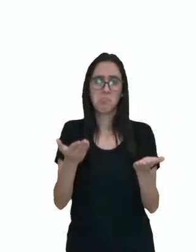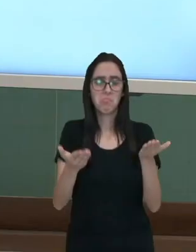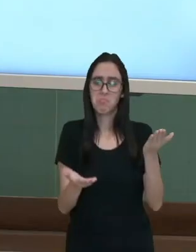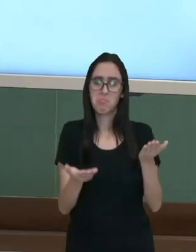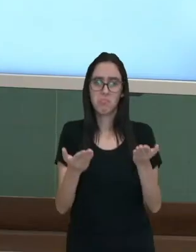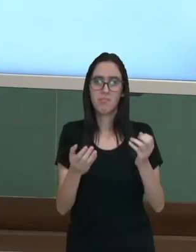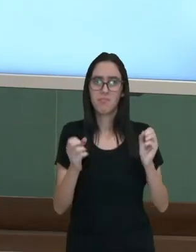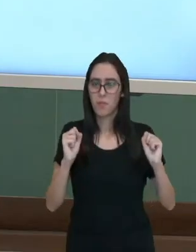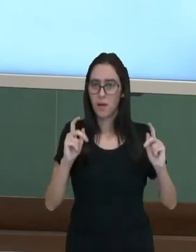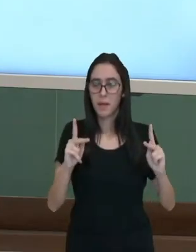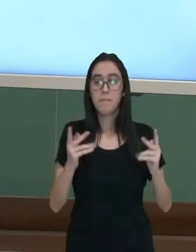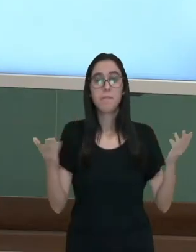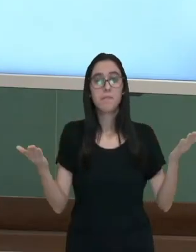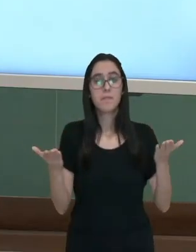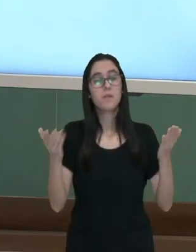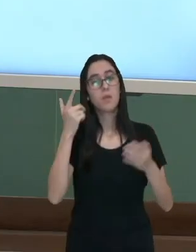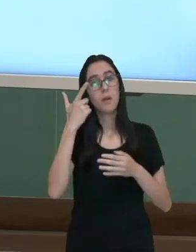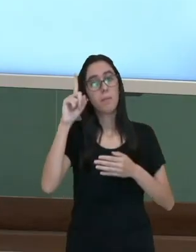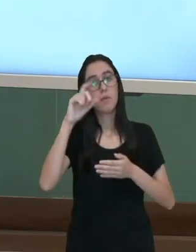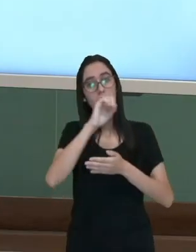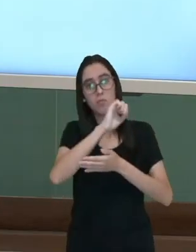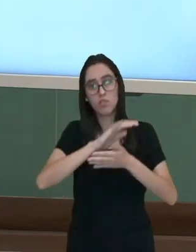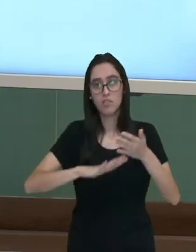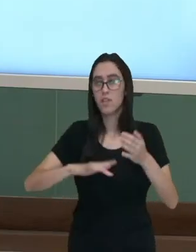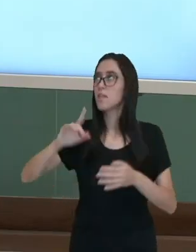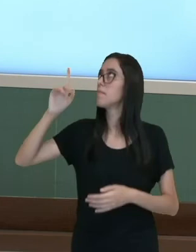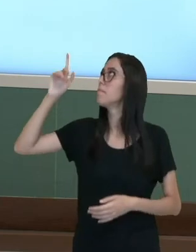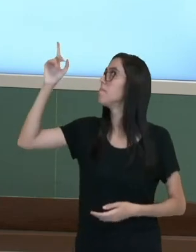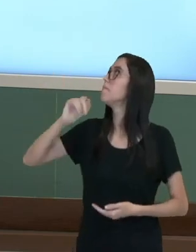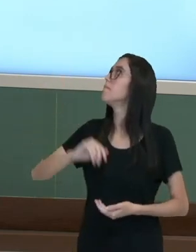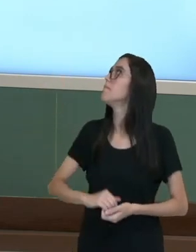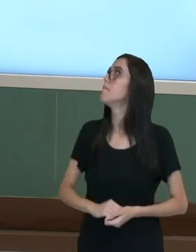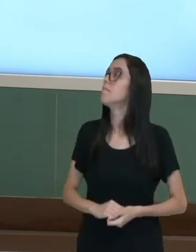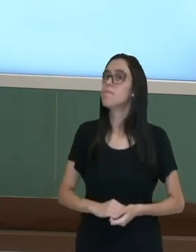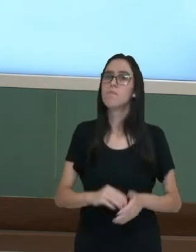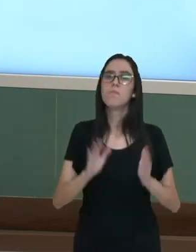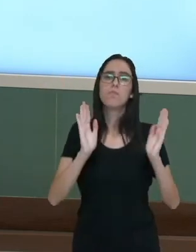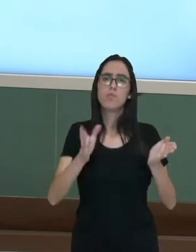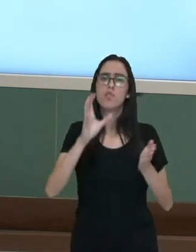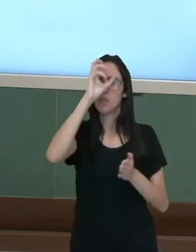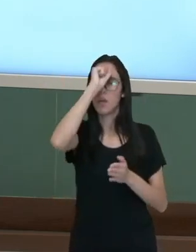Certo? Bem, eu vou deixar uma atividade para vocês aqui, tá? Já vimos em outras